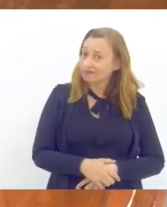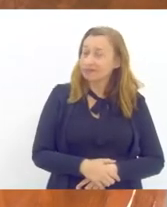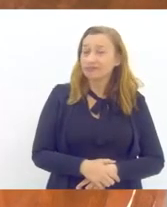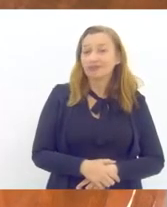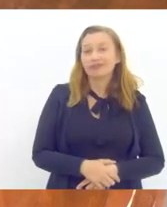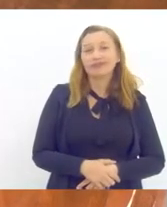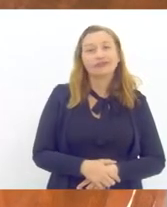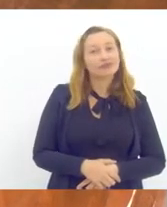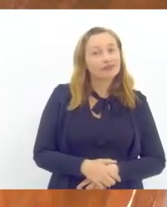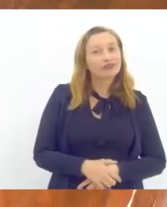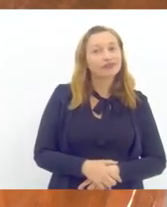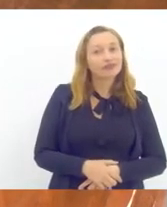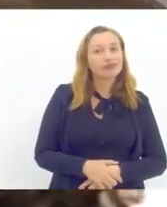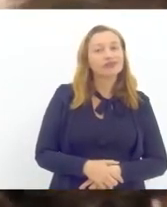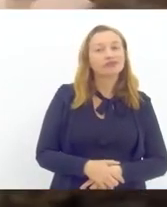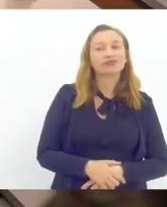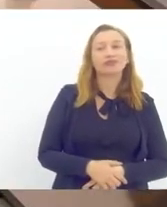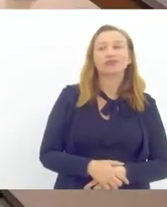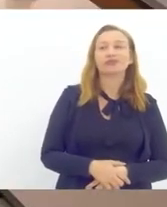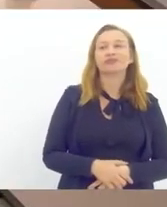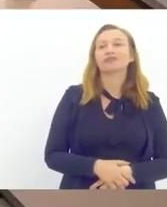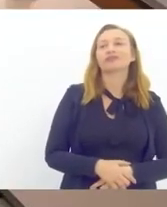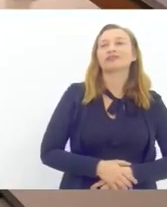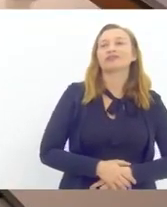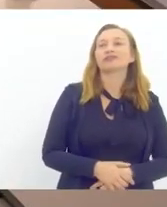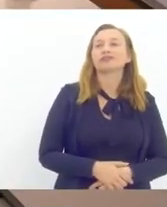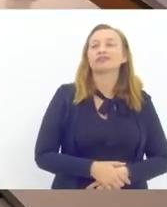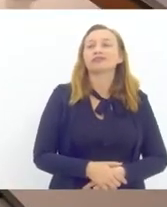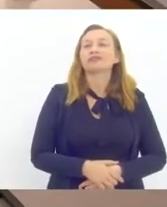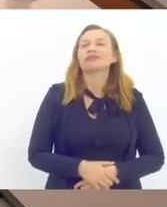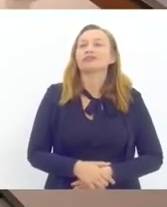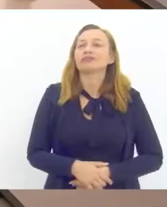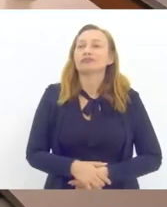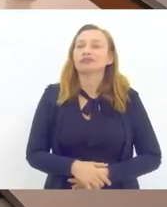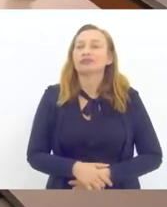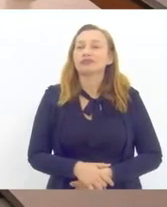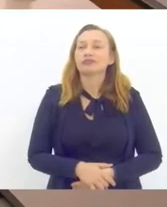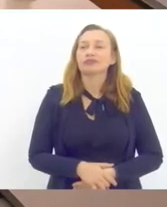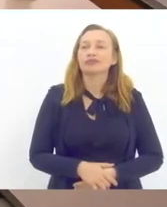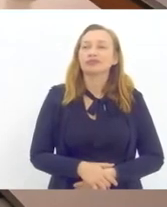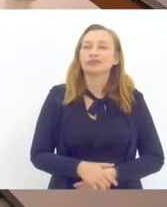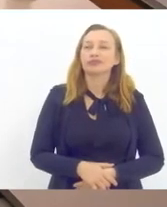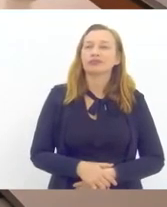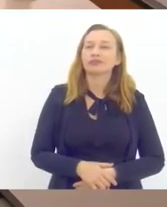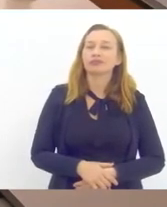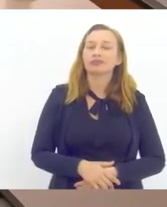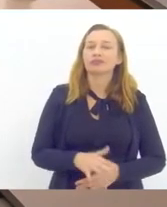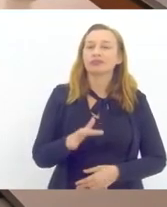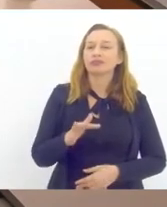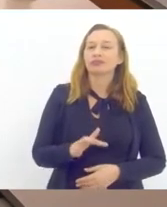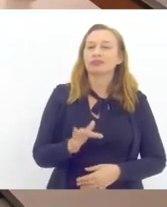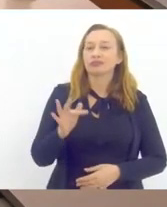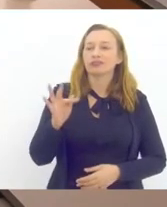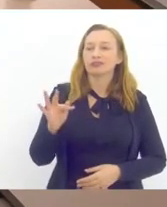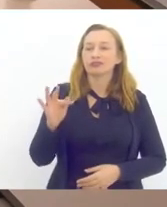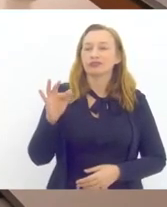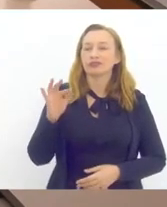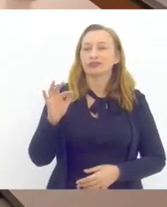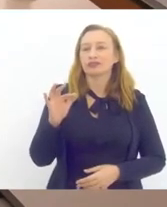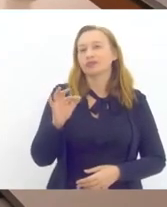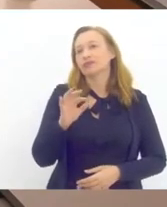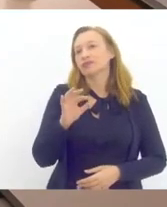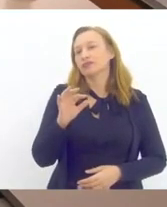O Thompson, já esteve aqui, representando a nossa Cefaz. A